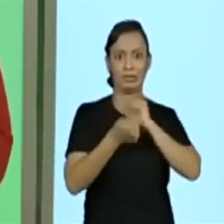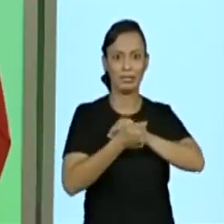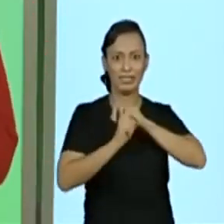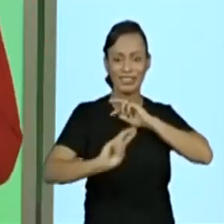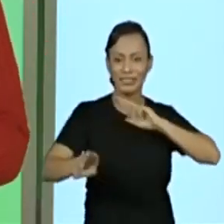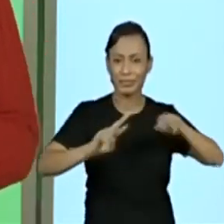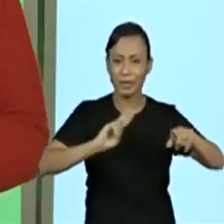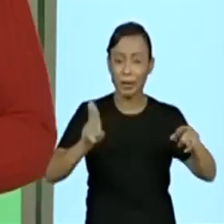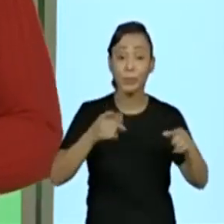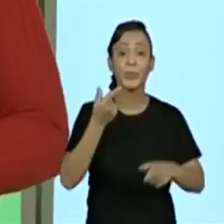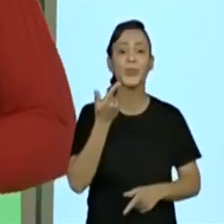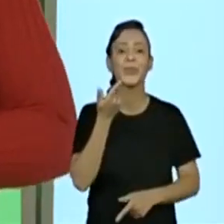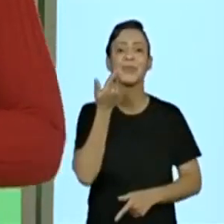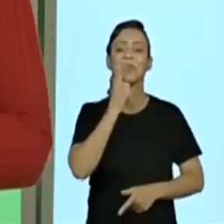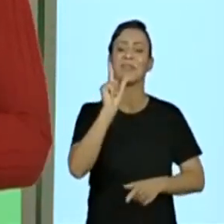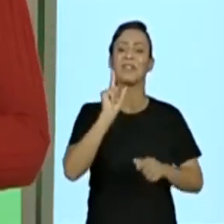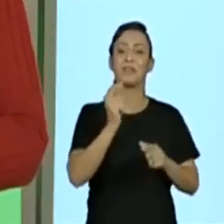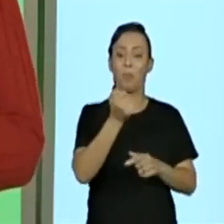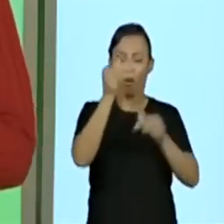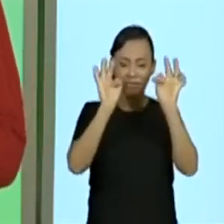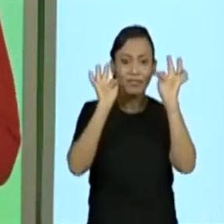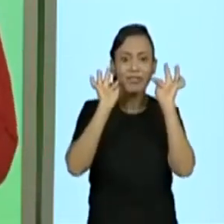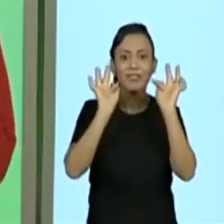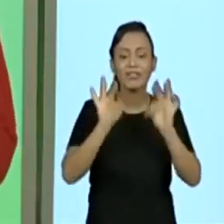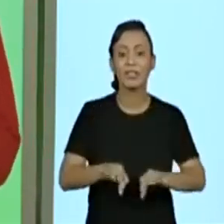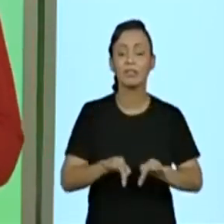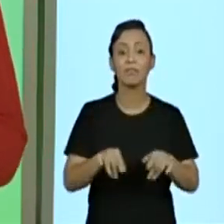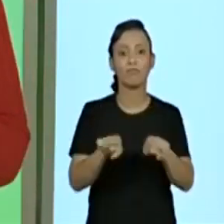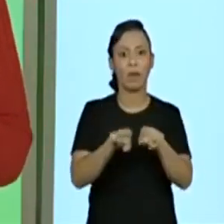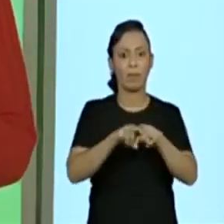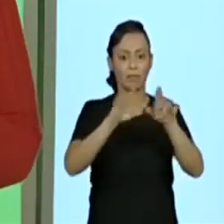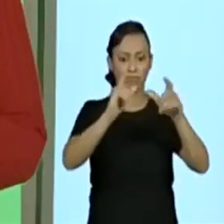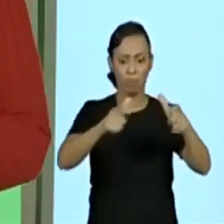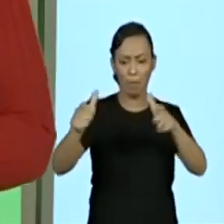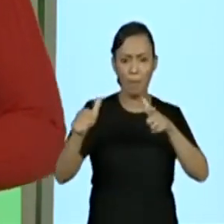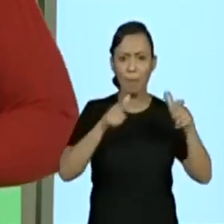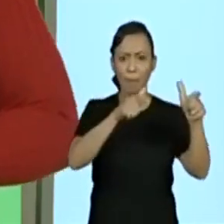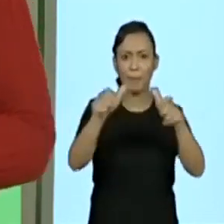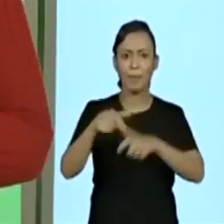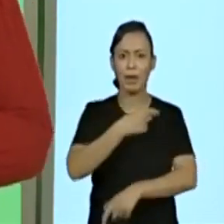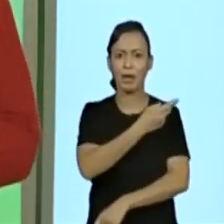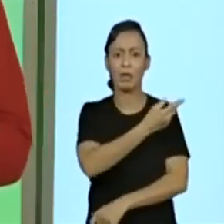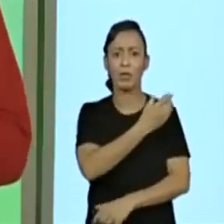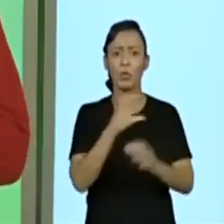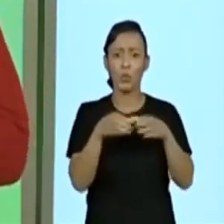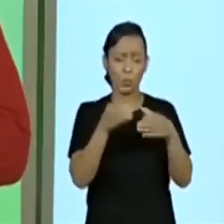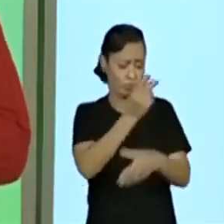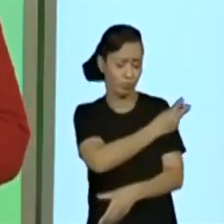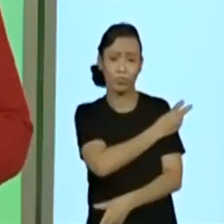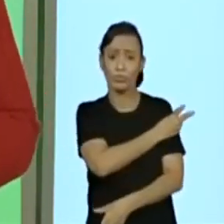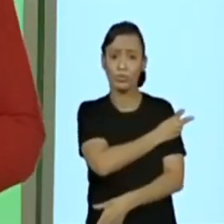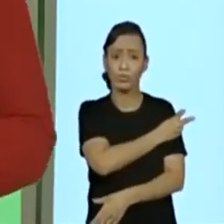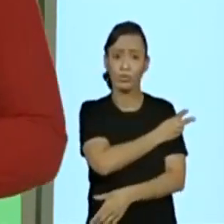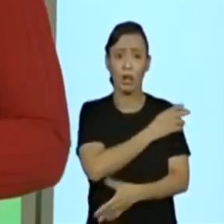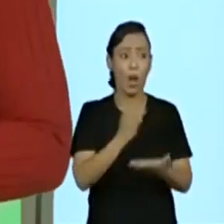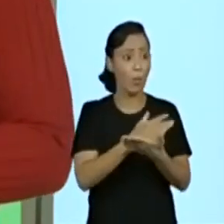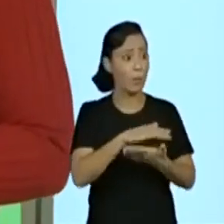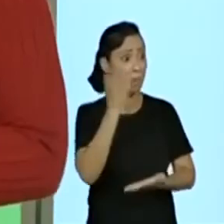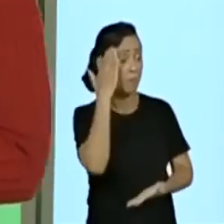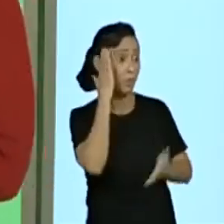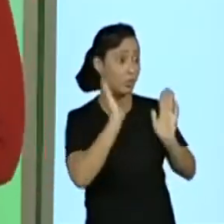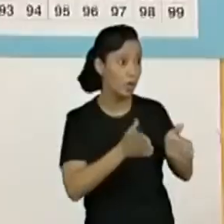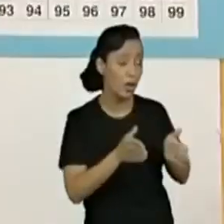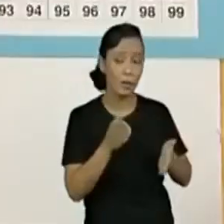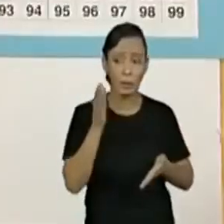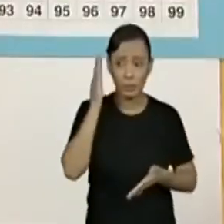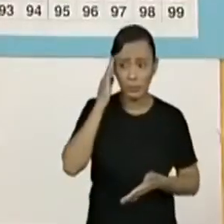Então, os alunos do segundo ano têm alunos de diversos níveis, então sempre não podemos deixar nenhum para trás, né,